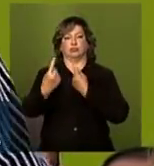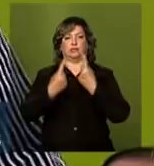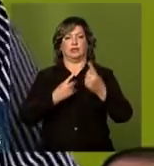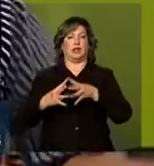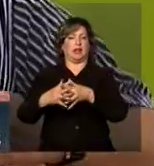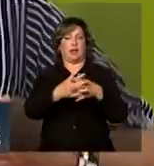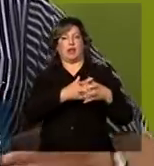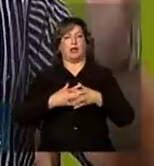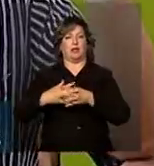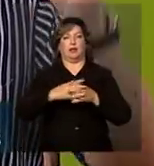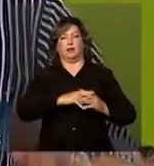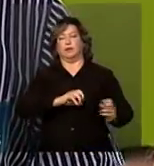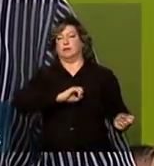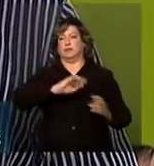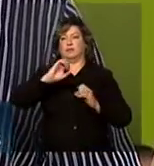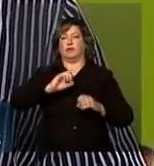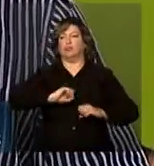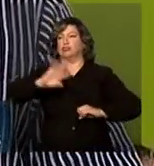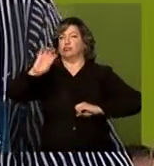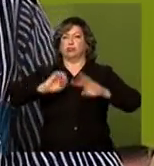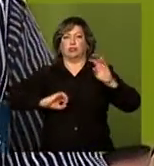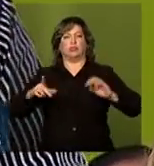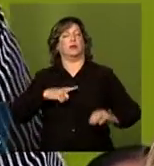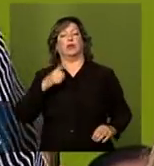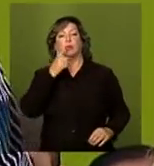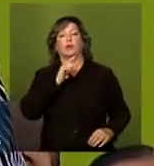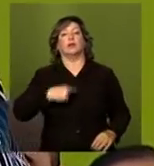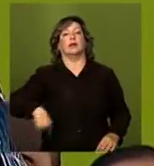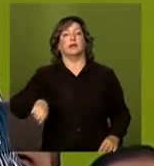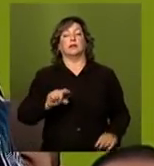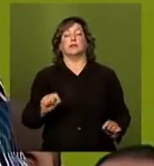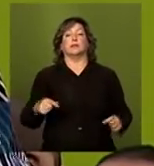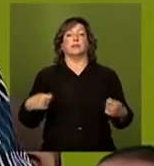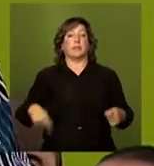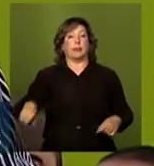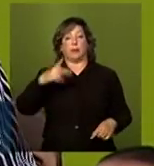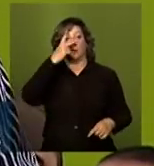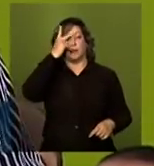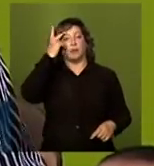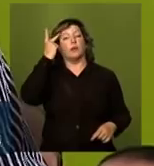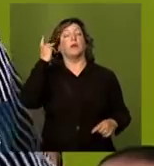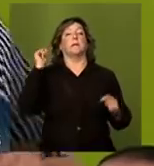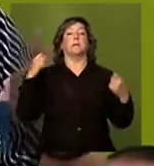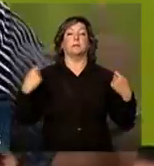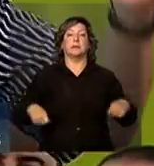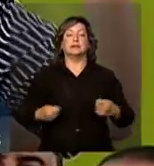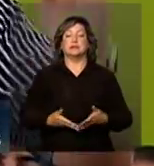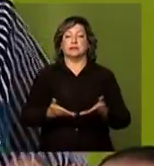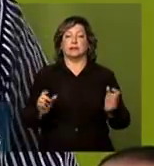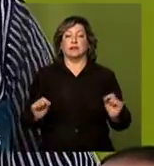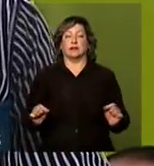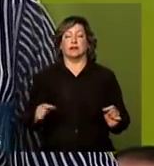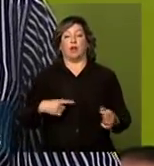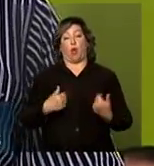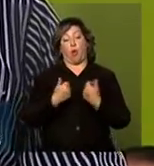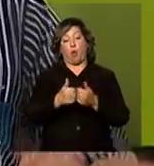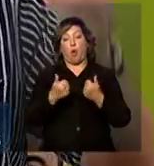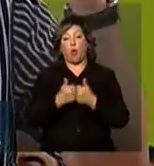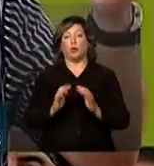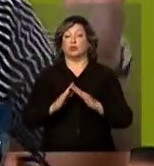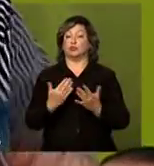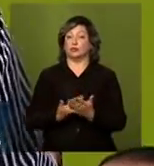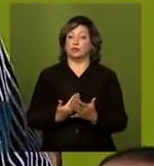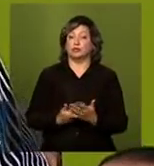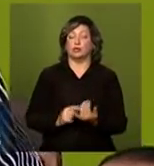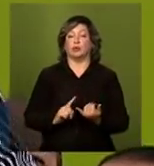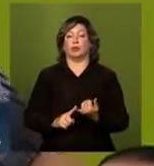estradas que passam também todas as necessidades da população do Meio Rural seja os ônibus escolares